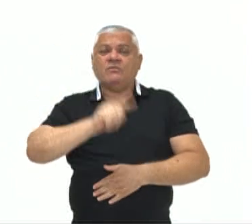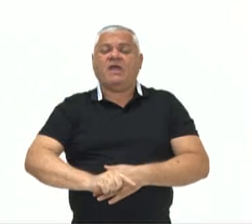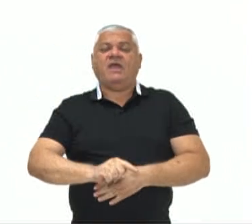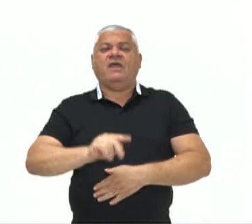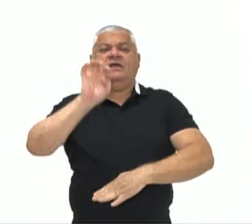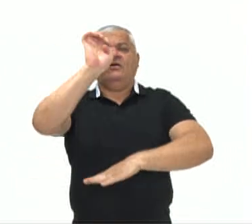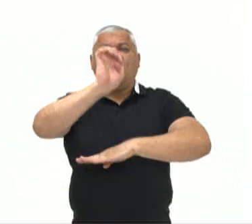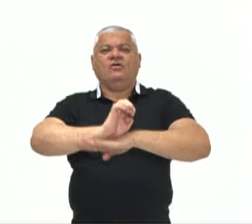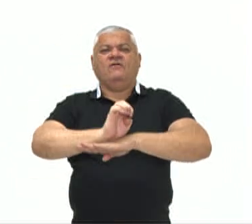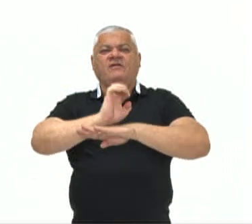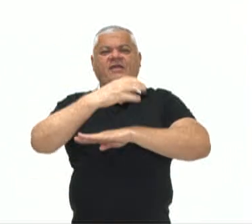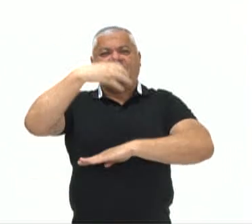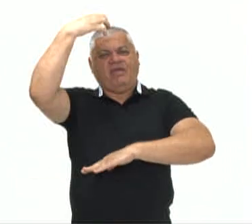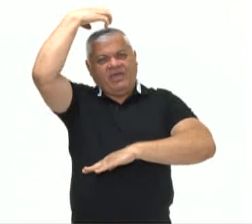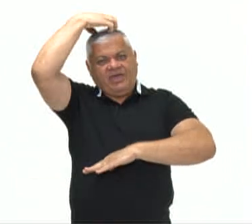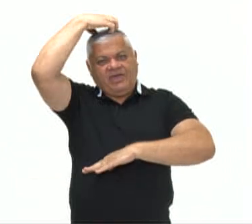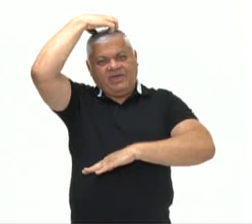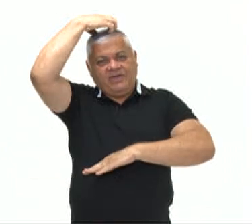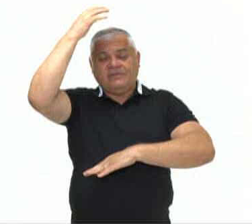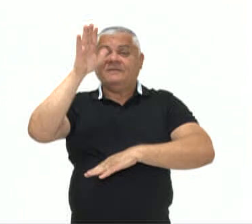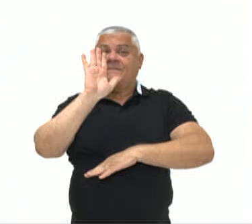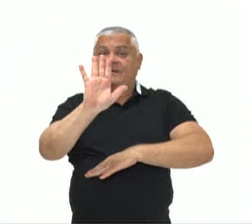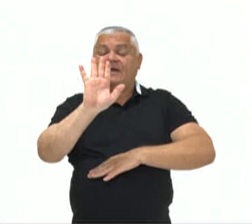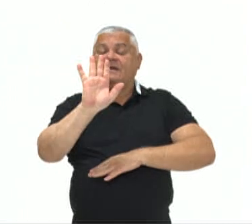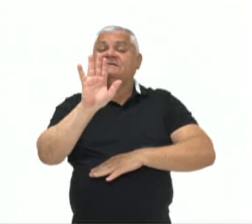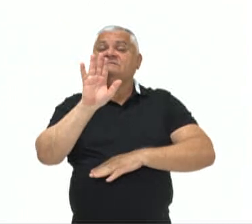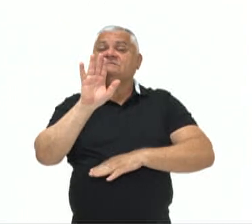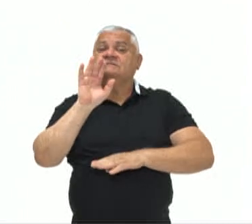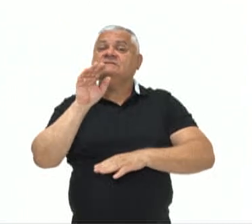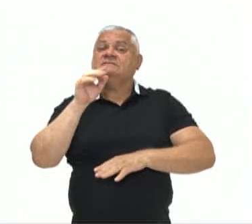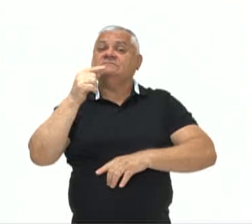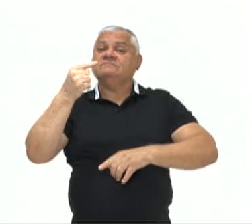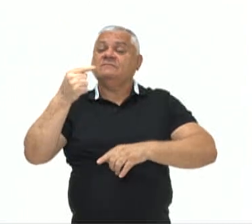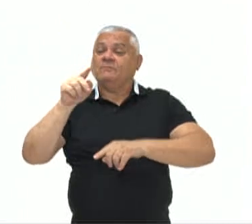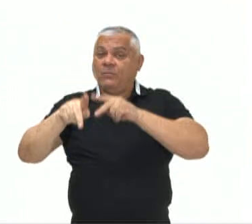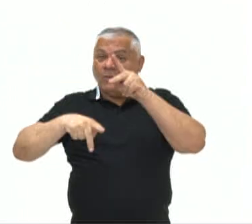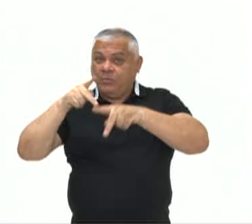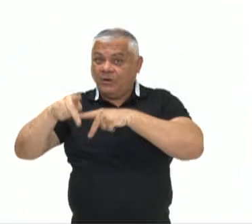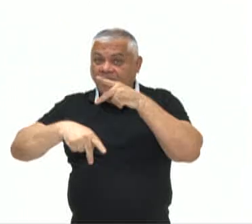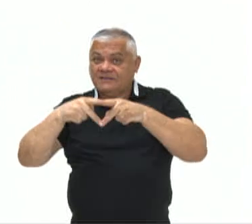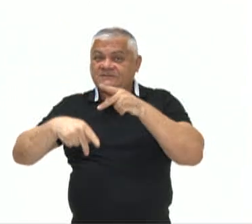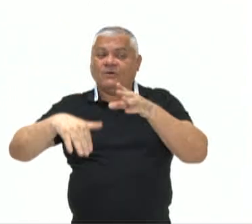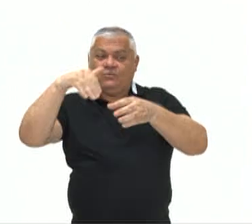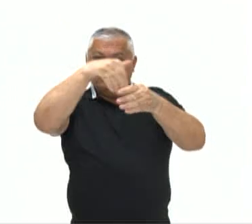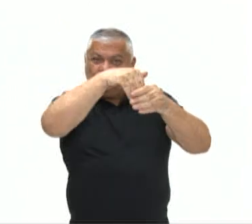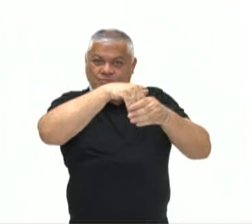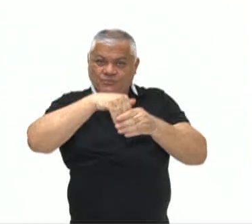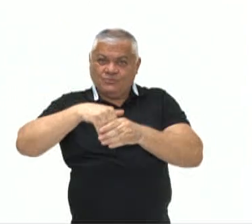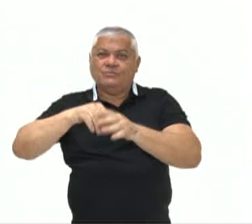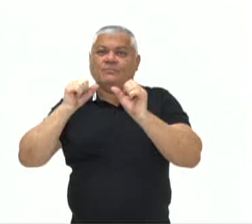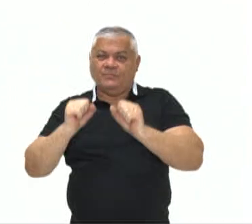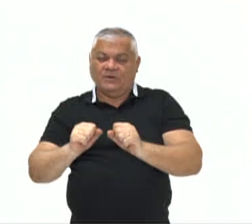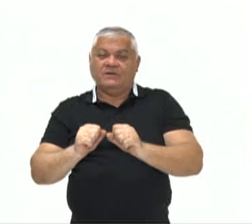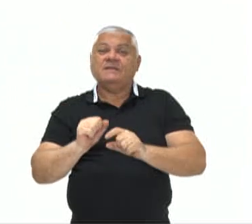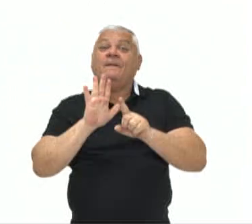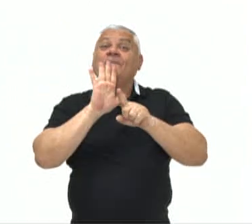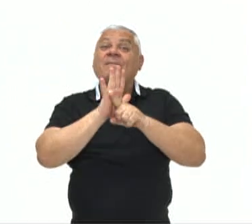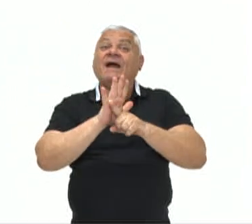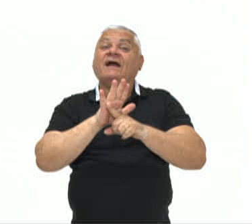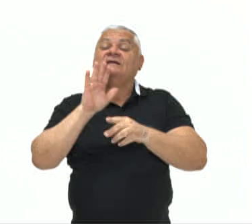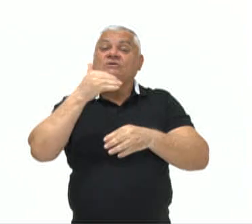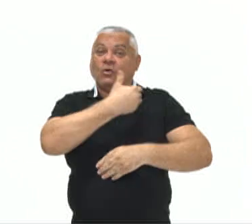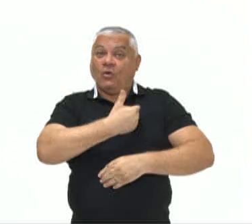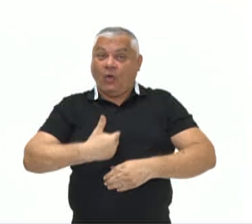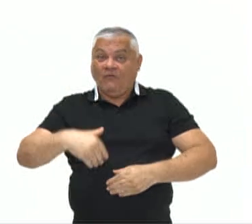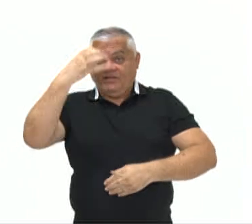tipo liberal, mas com uma contradição imensa, que perduraria por mais 66 anos,